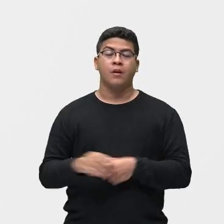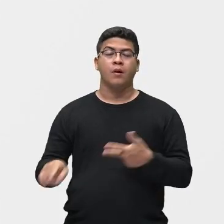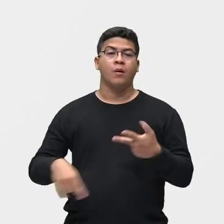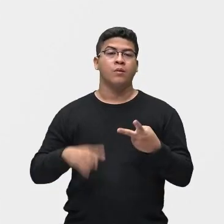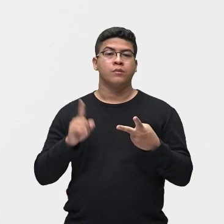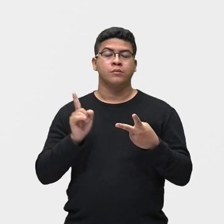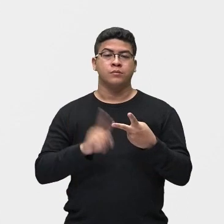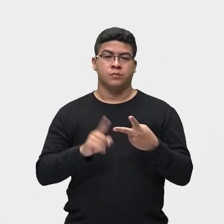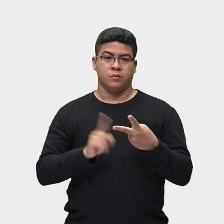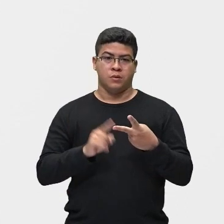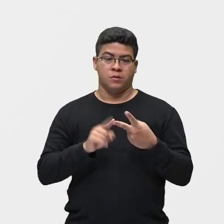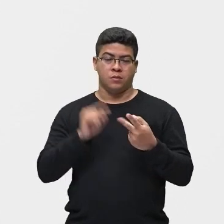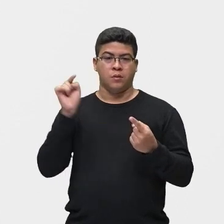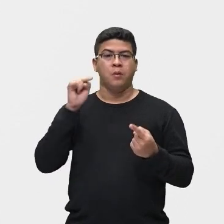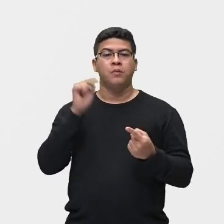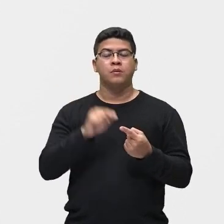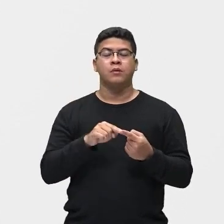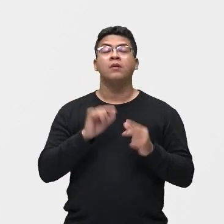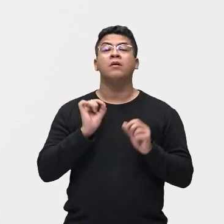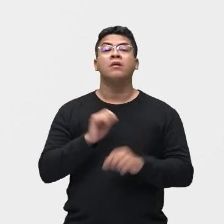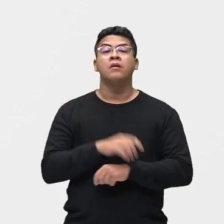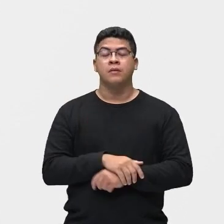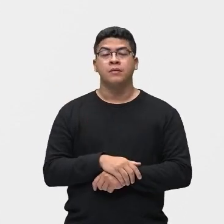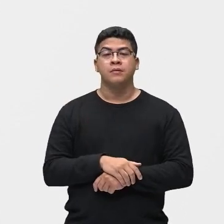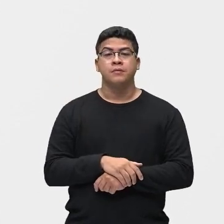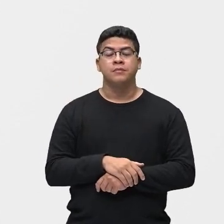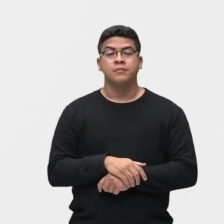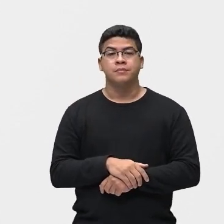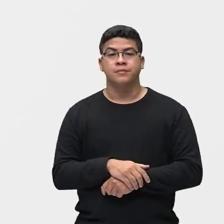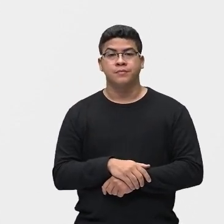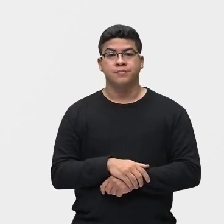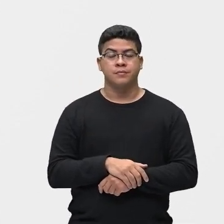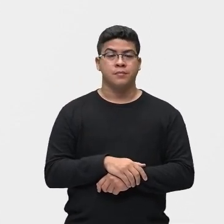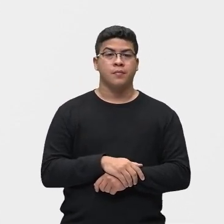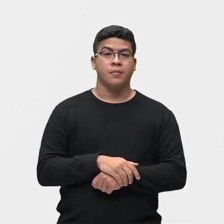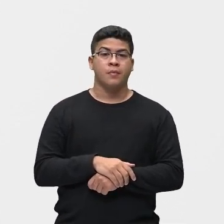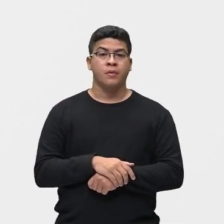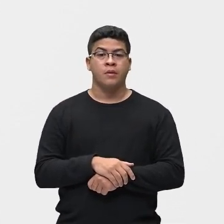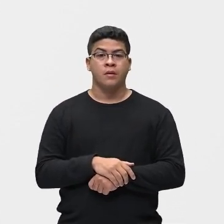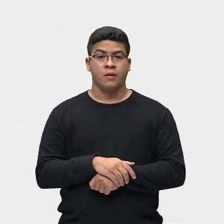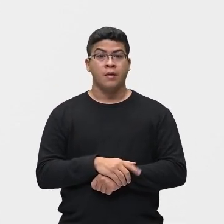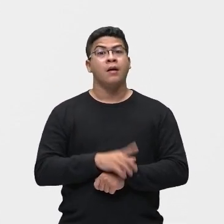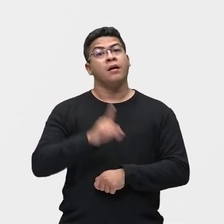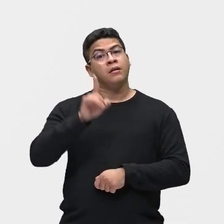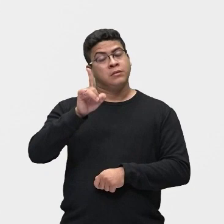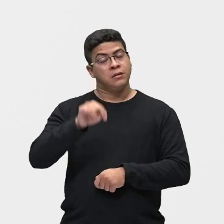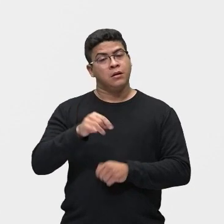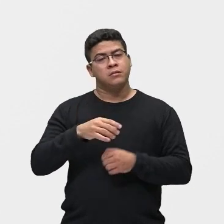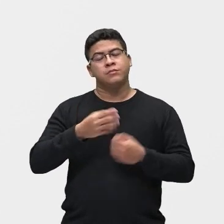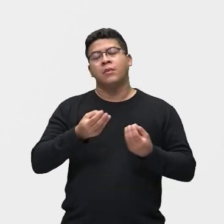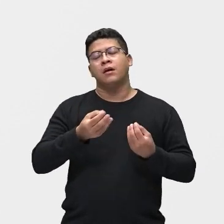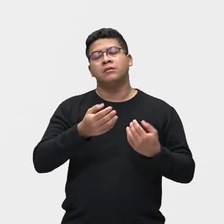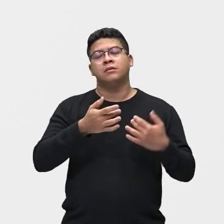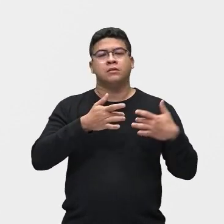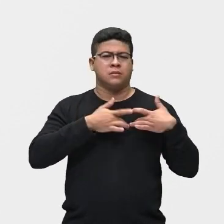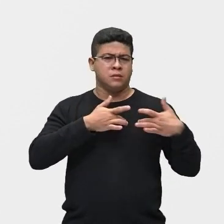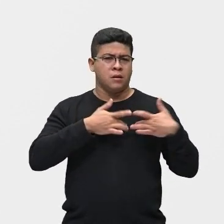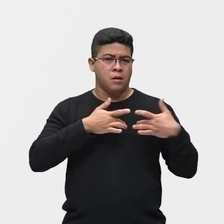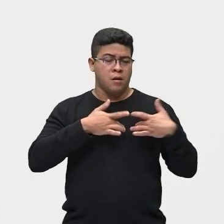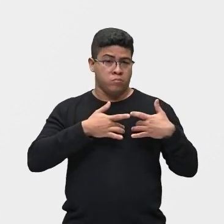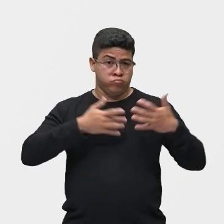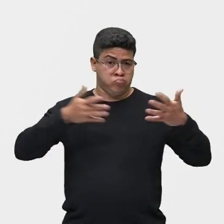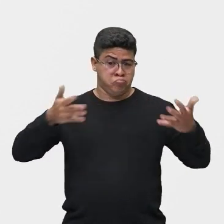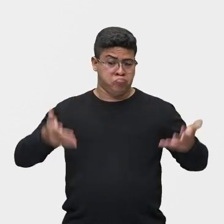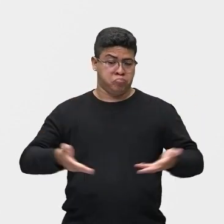objetivo e tema do líder e função principalmente dele é sensibilizar,